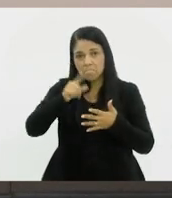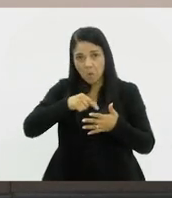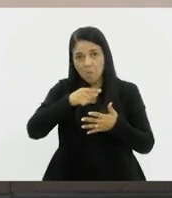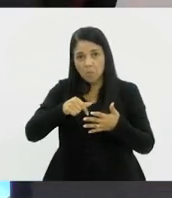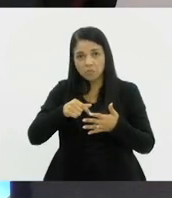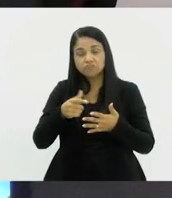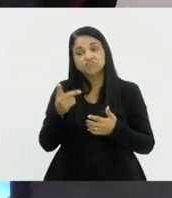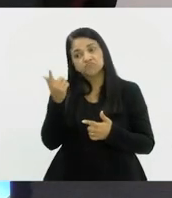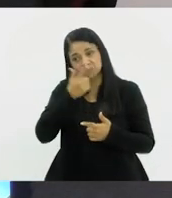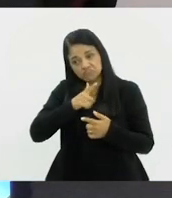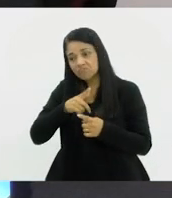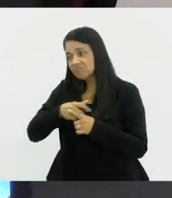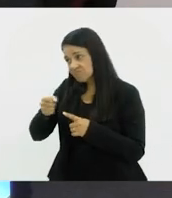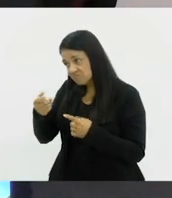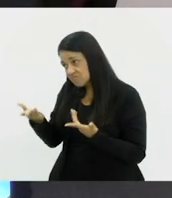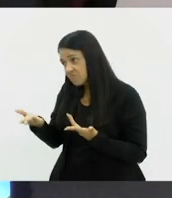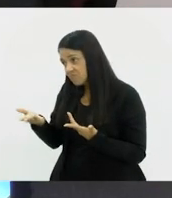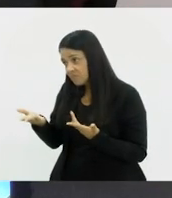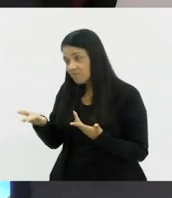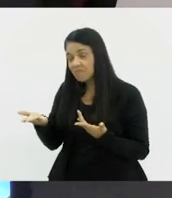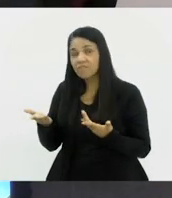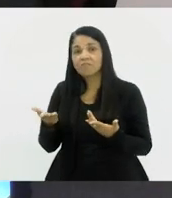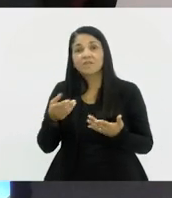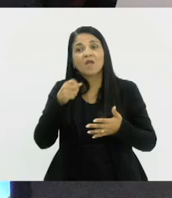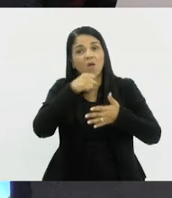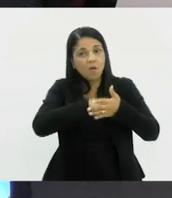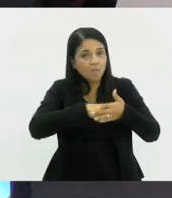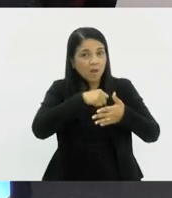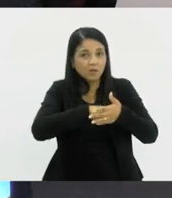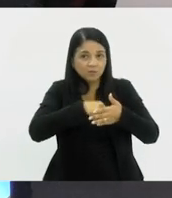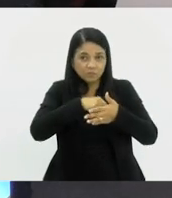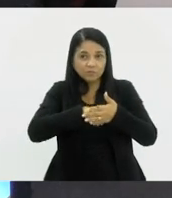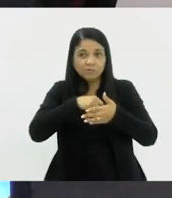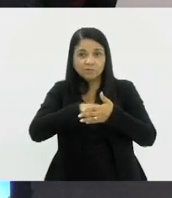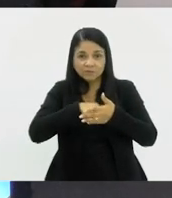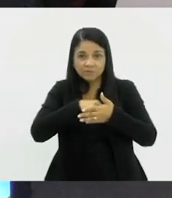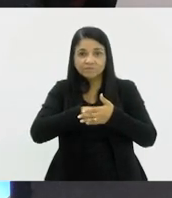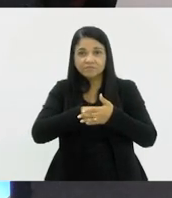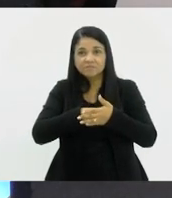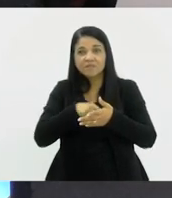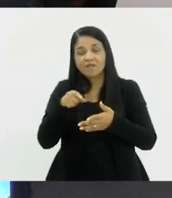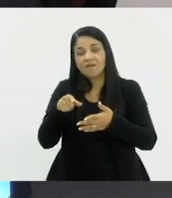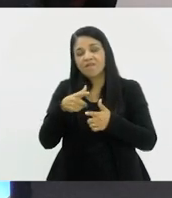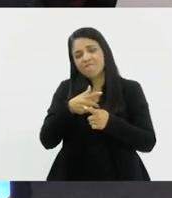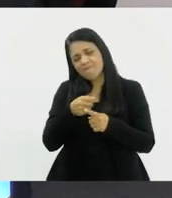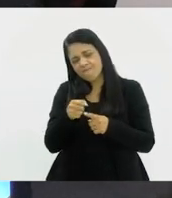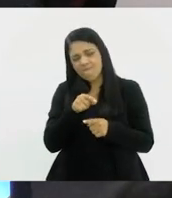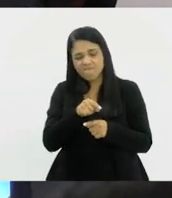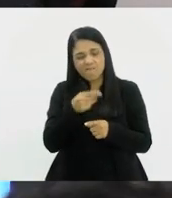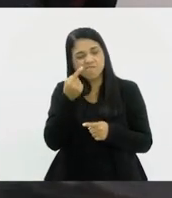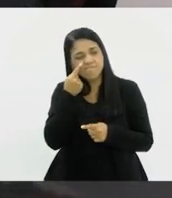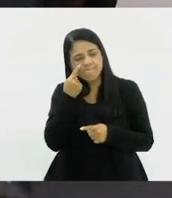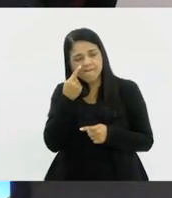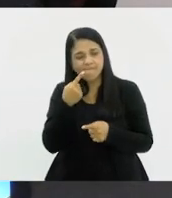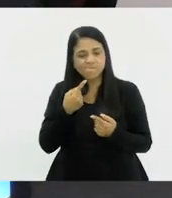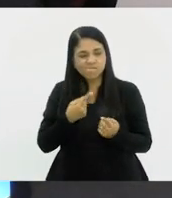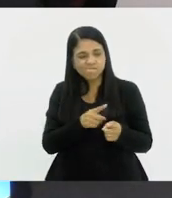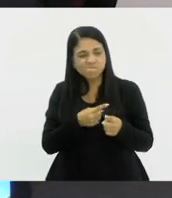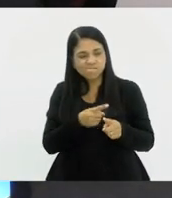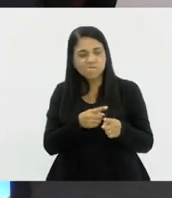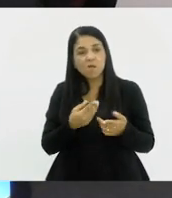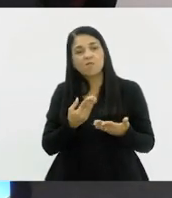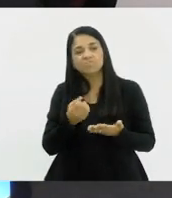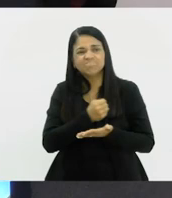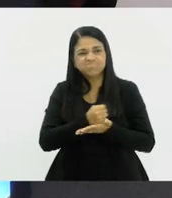consegue uma vitória como por exemp tem uma outra luta PR não aí eles Eles olham a tua vitória bom vamos ver agora como é que eu vou ferrar ele é